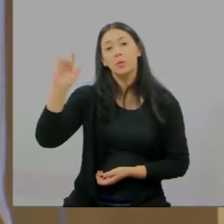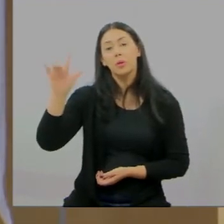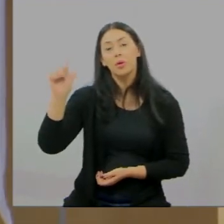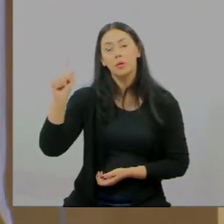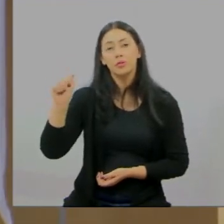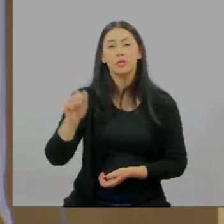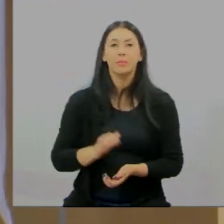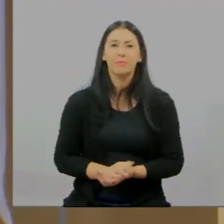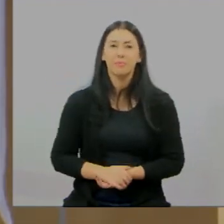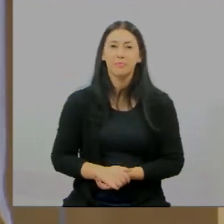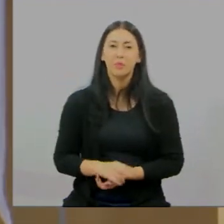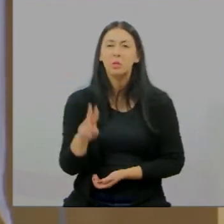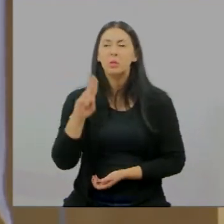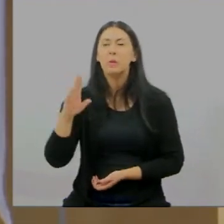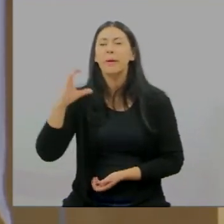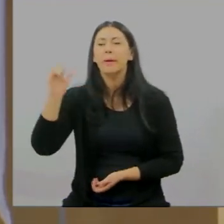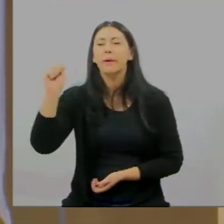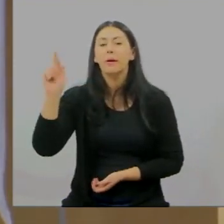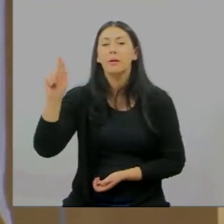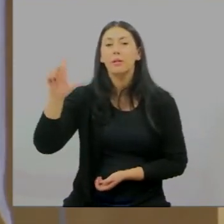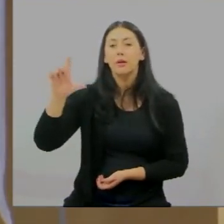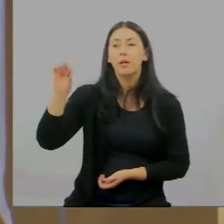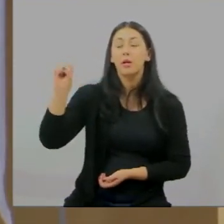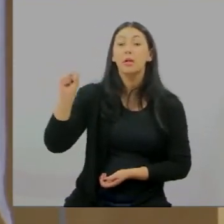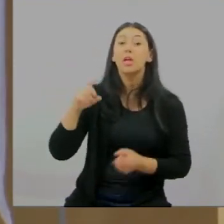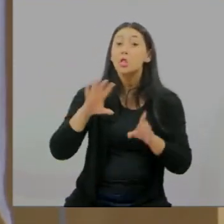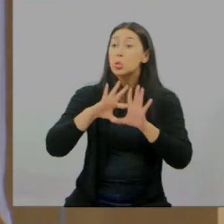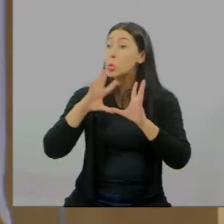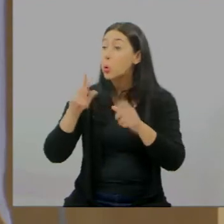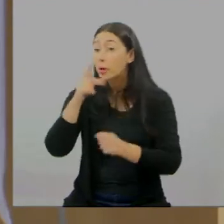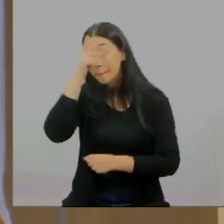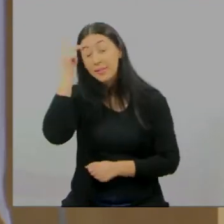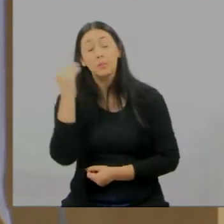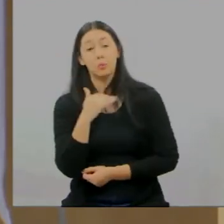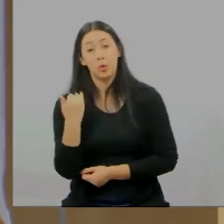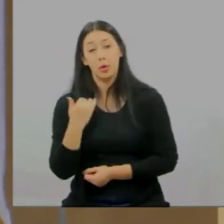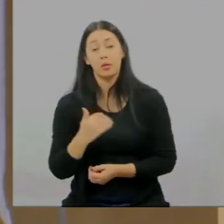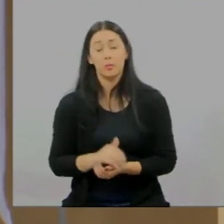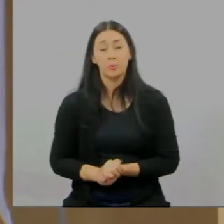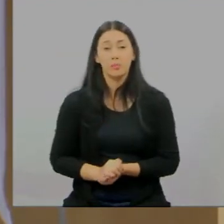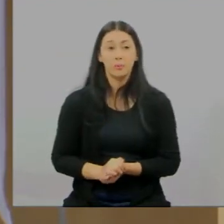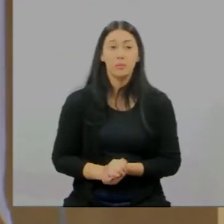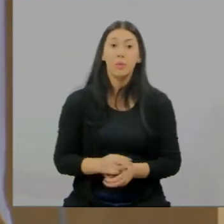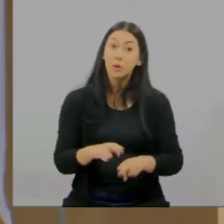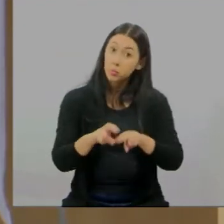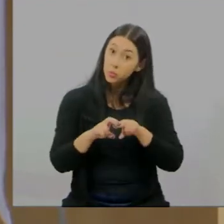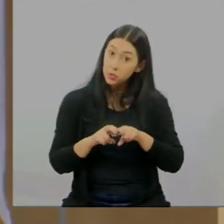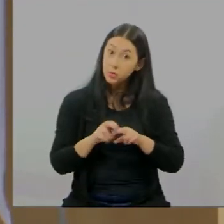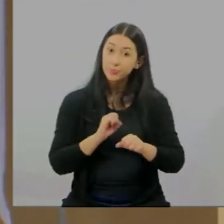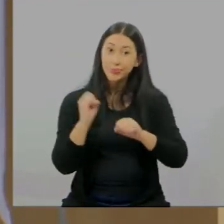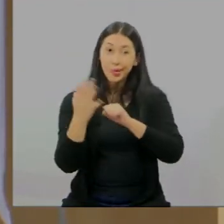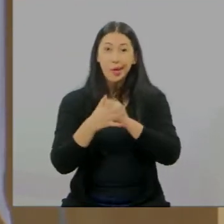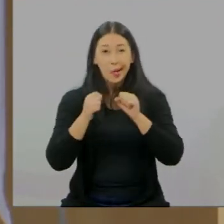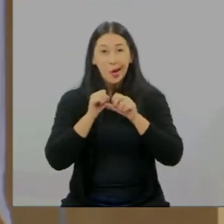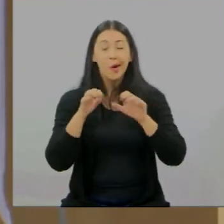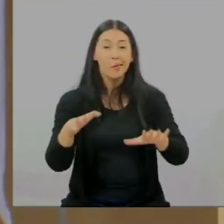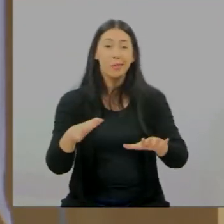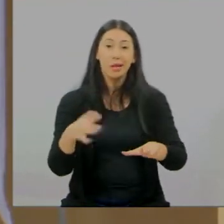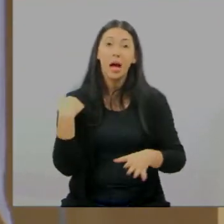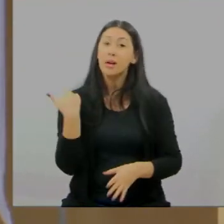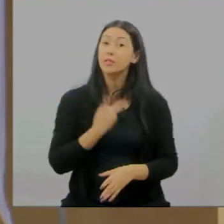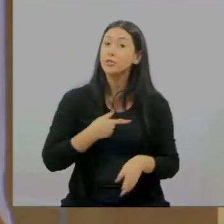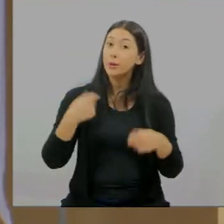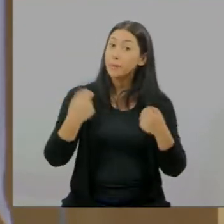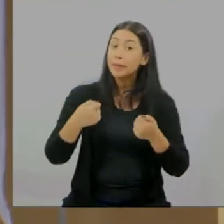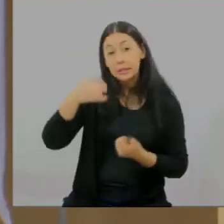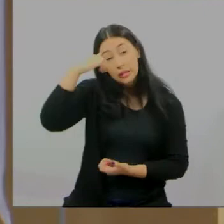e à família Peloja também. E às outras vítimas. Por isso, pessoal, a questão da Covid são medidas